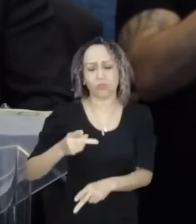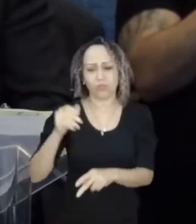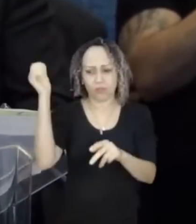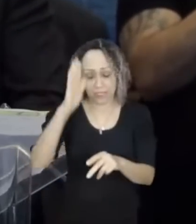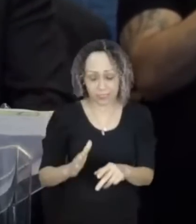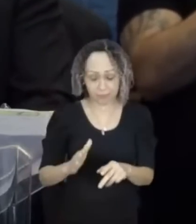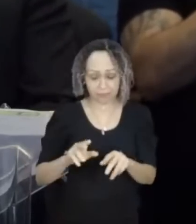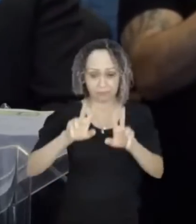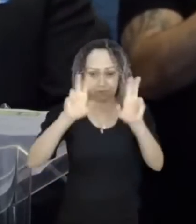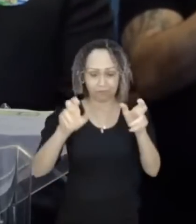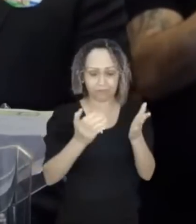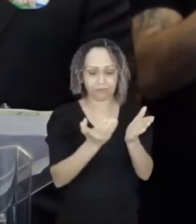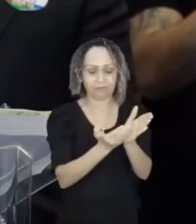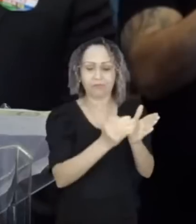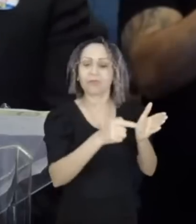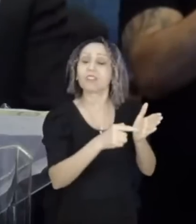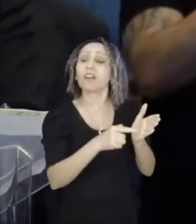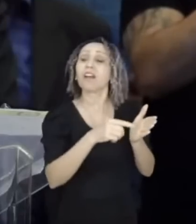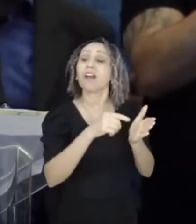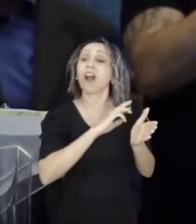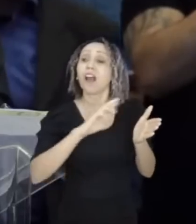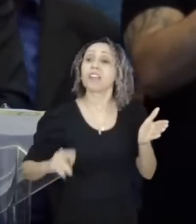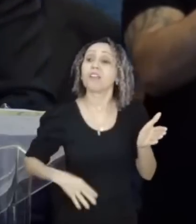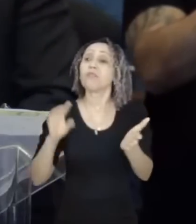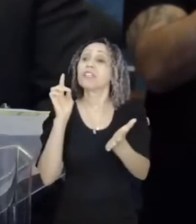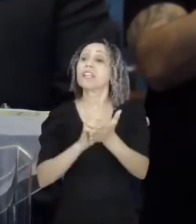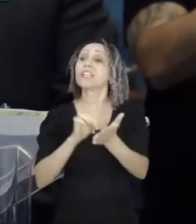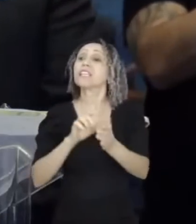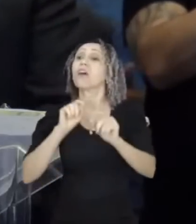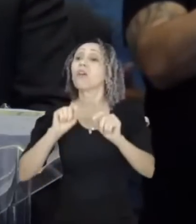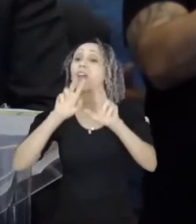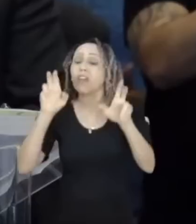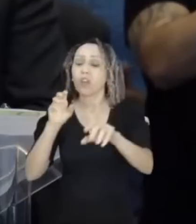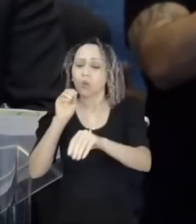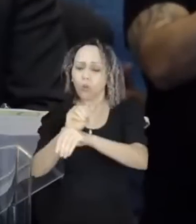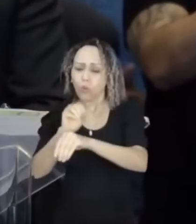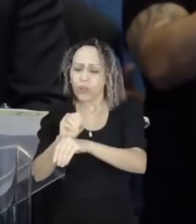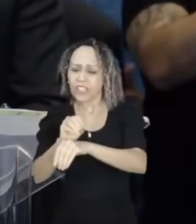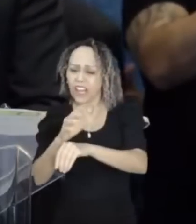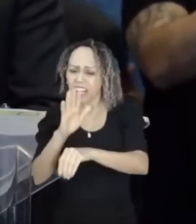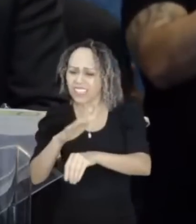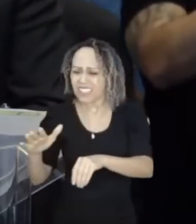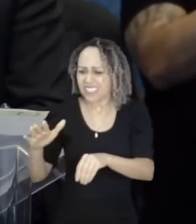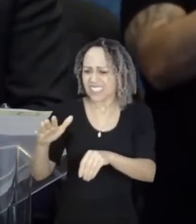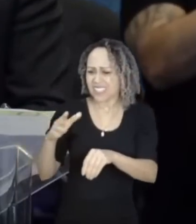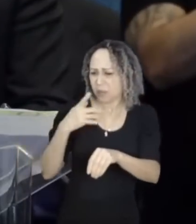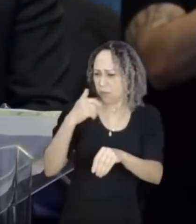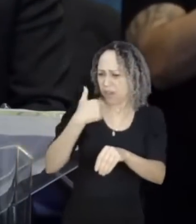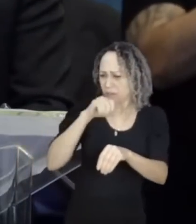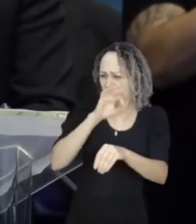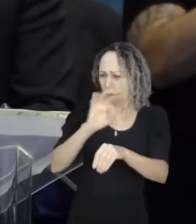é cuidar dos órfãos e das viúvas em suas dificuldades. Vivemos, entretanto, um período em que